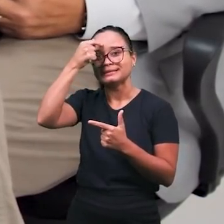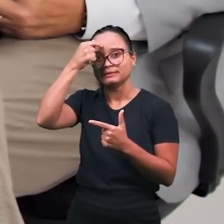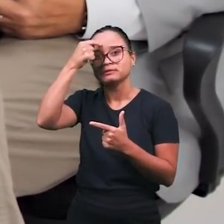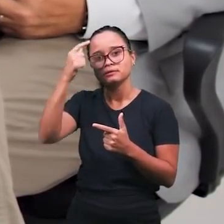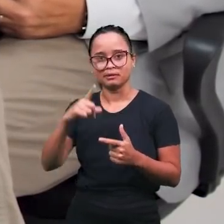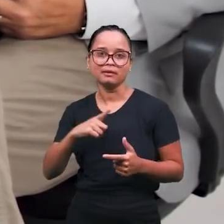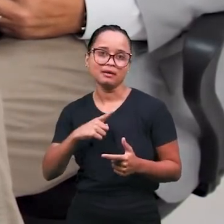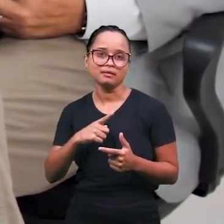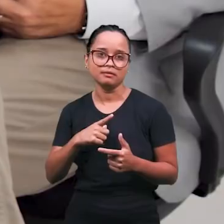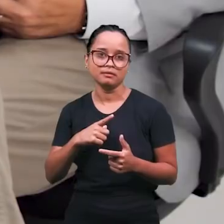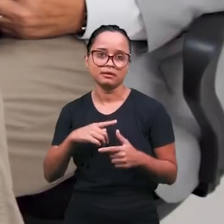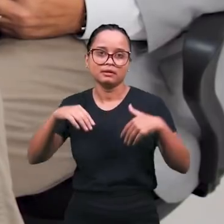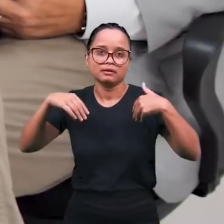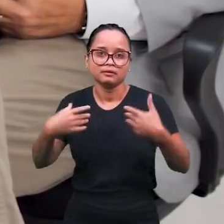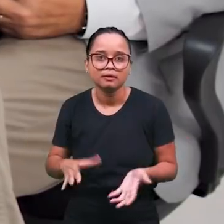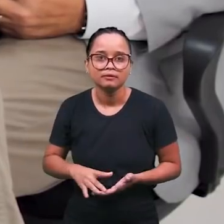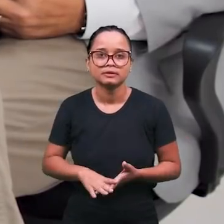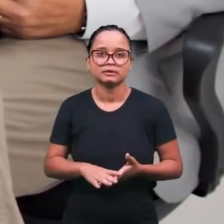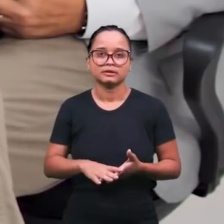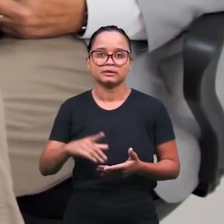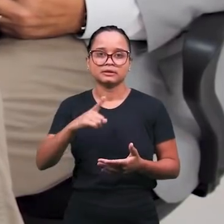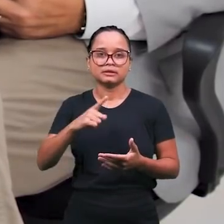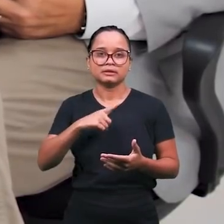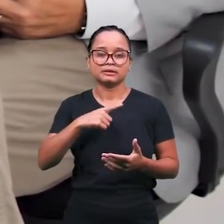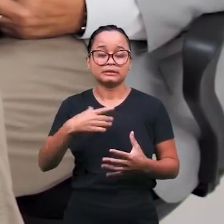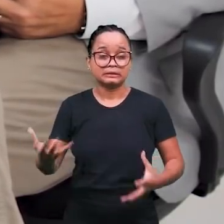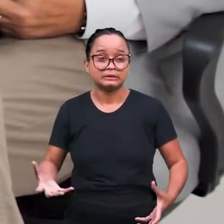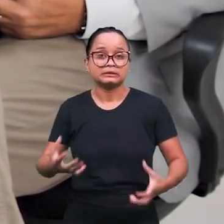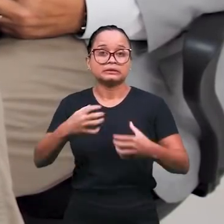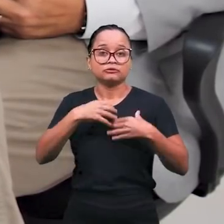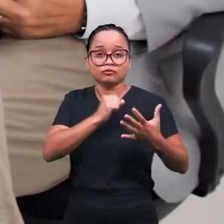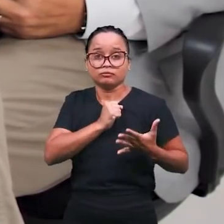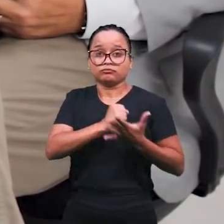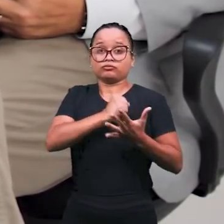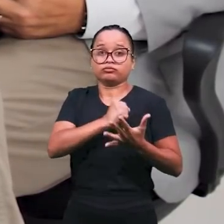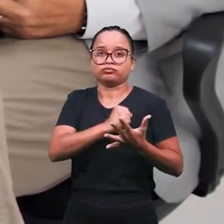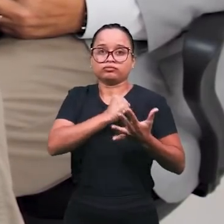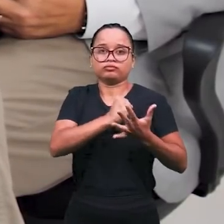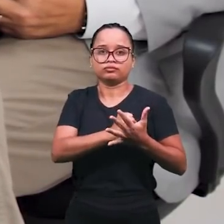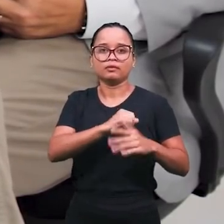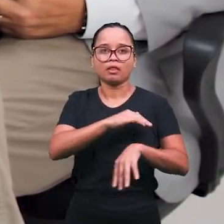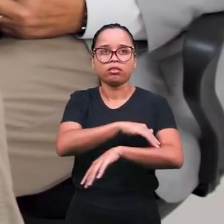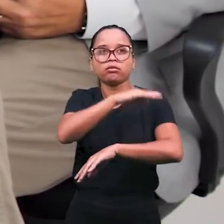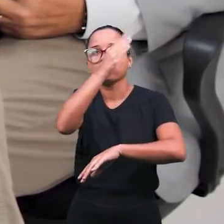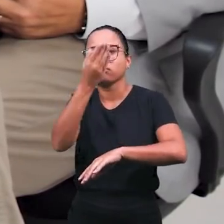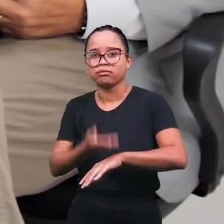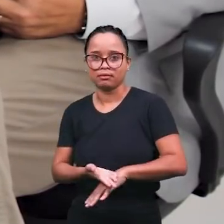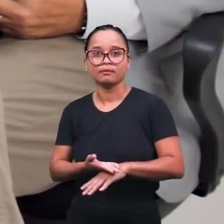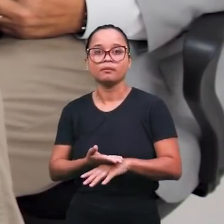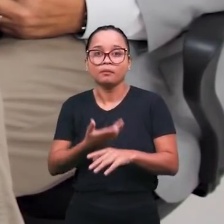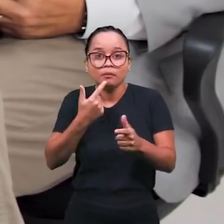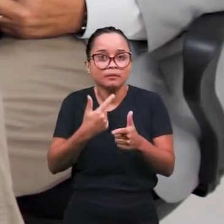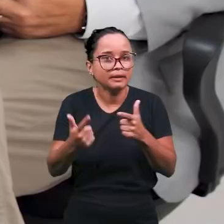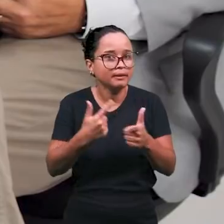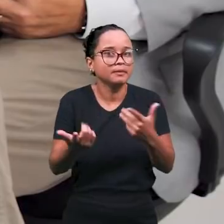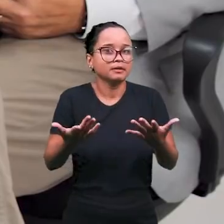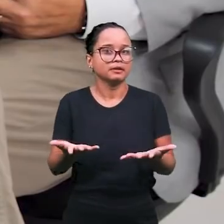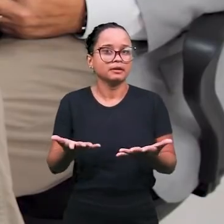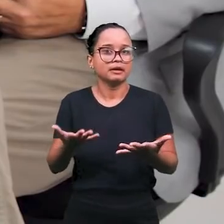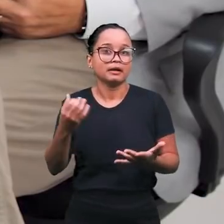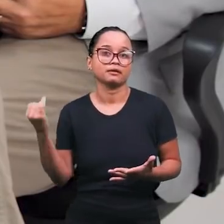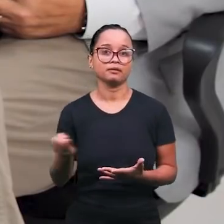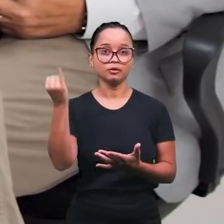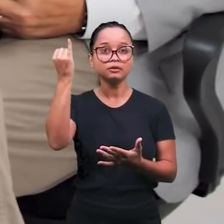mental. Imagina você ter vários ataques de pânico ao longo do dia, né? Você tem acelerações, alterações